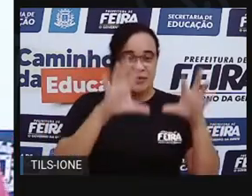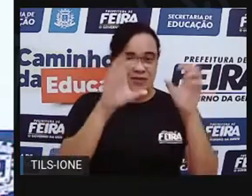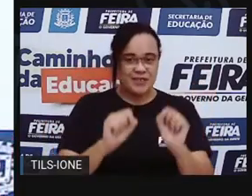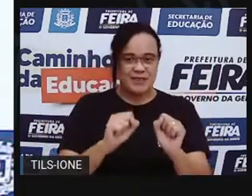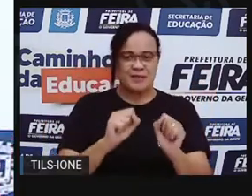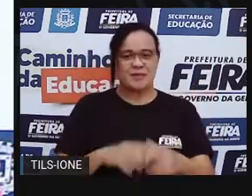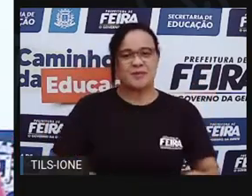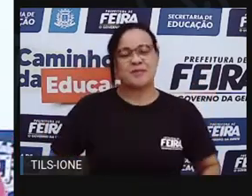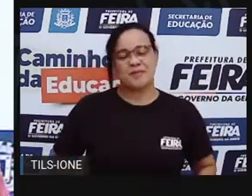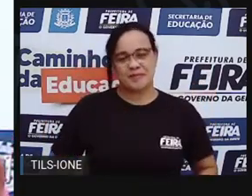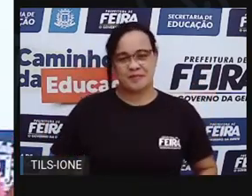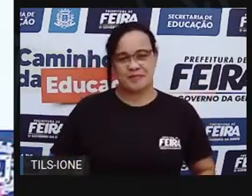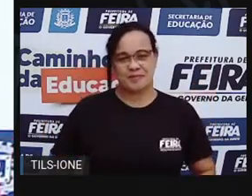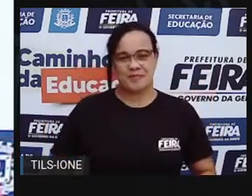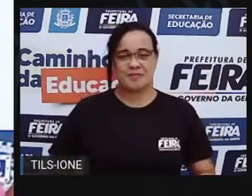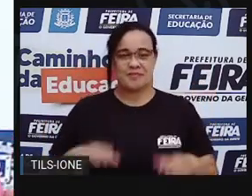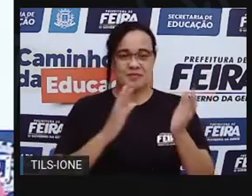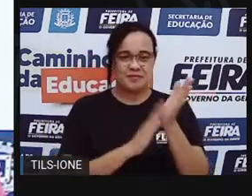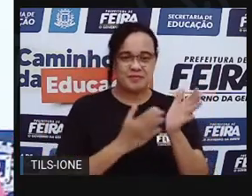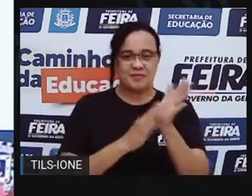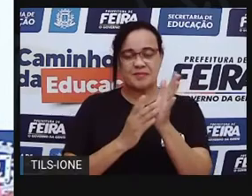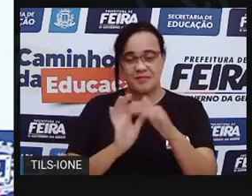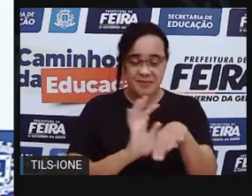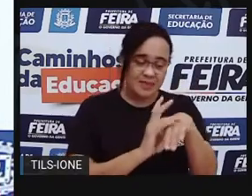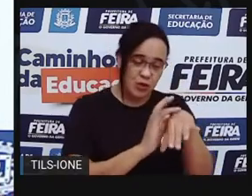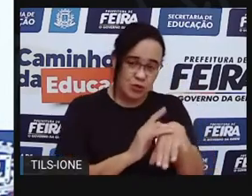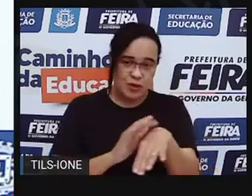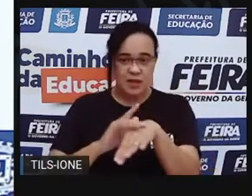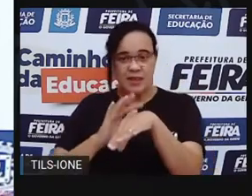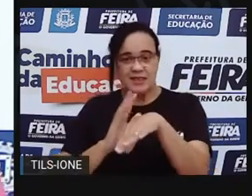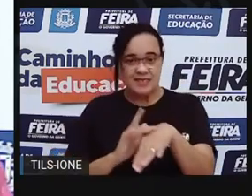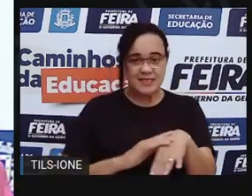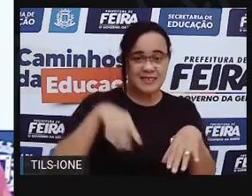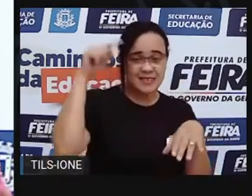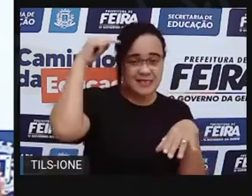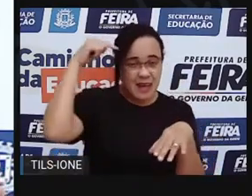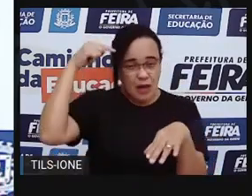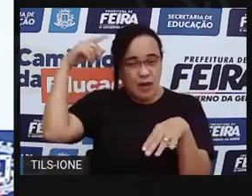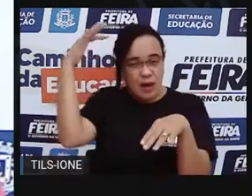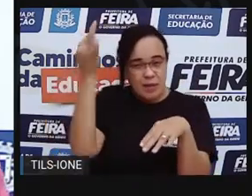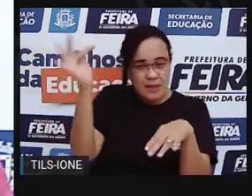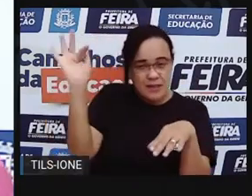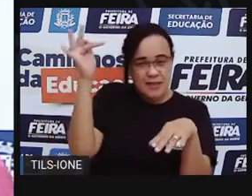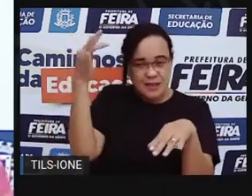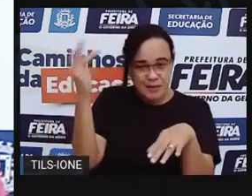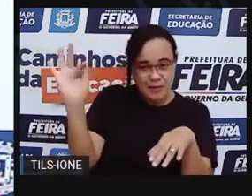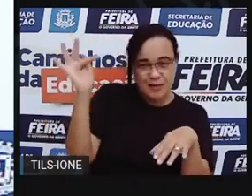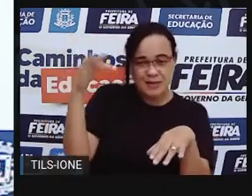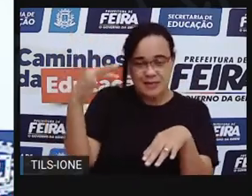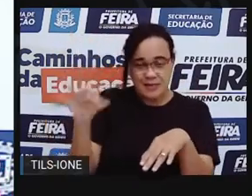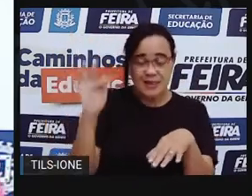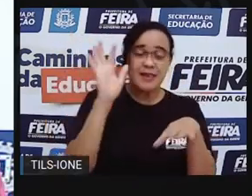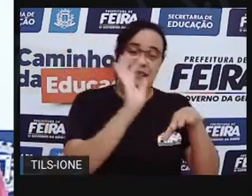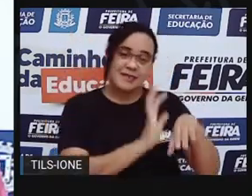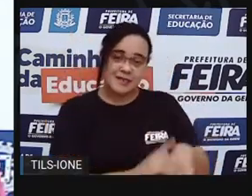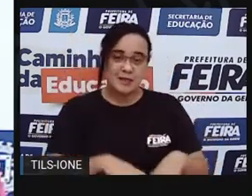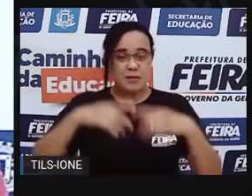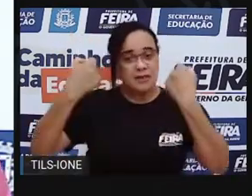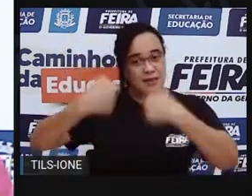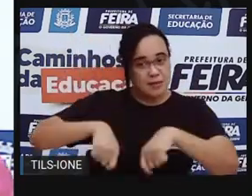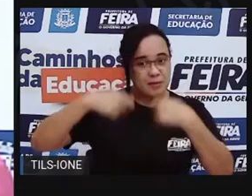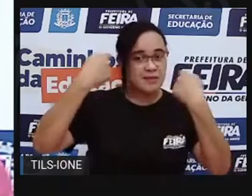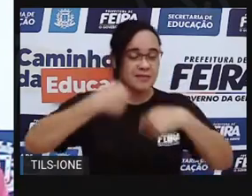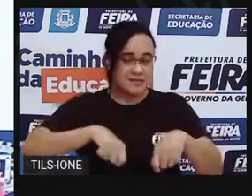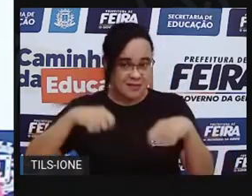tá? Vamos lá. Vamos lá. Samba lelê tá doente, tá com a cabeça quebrada.